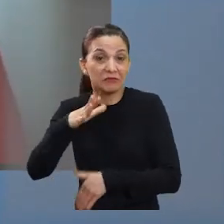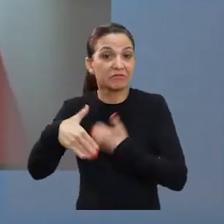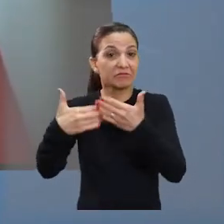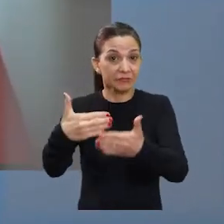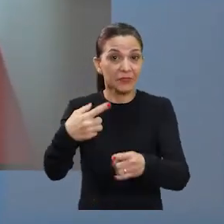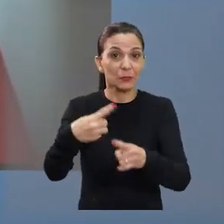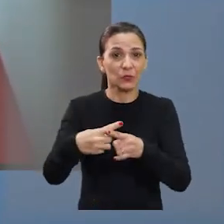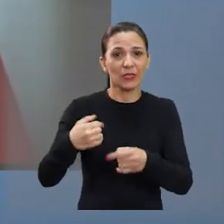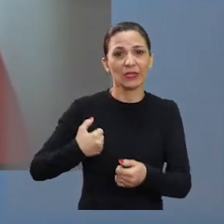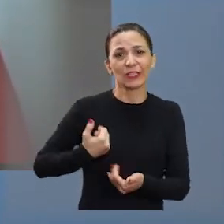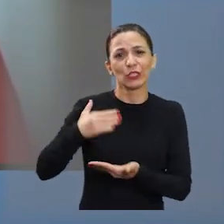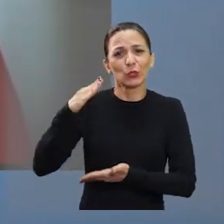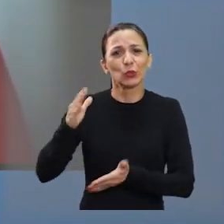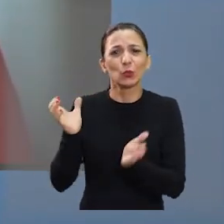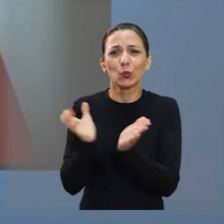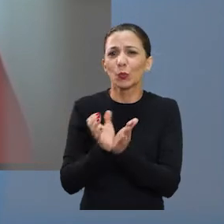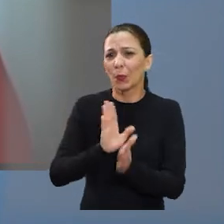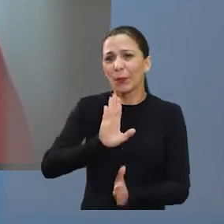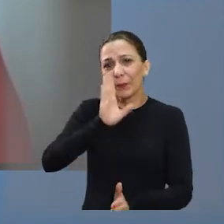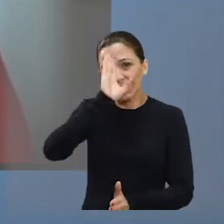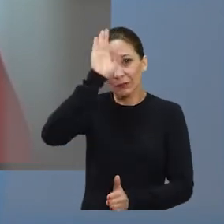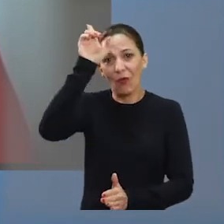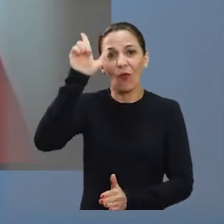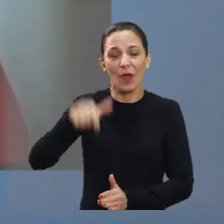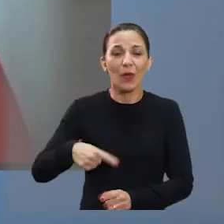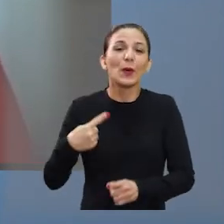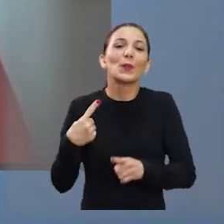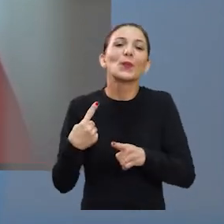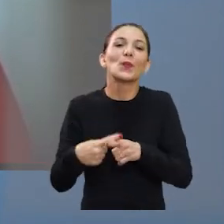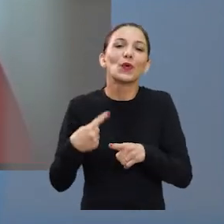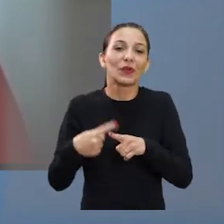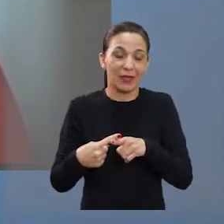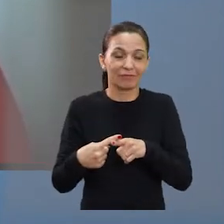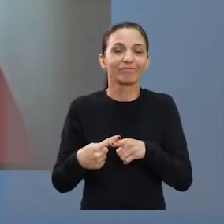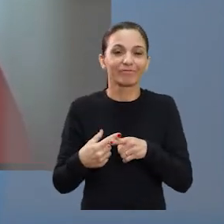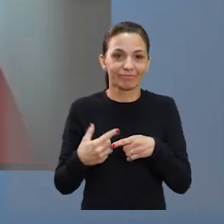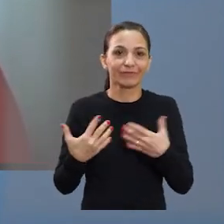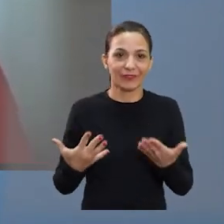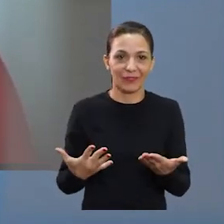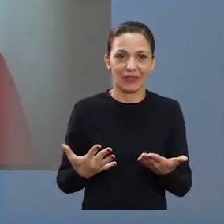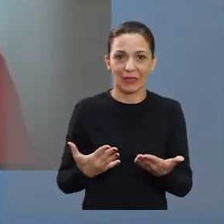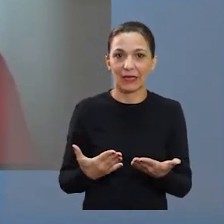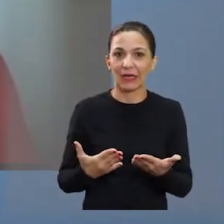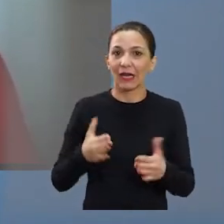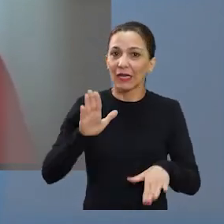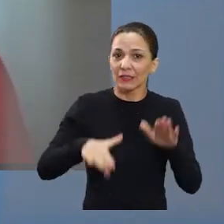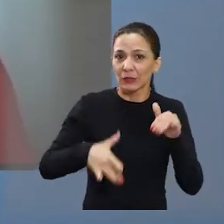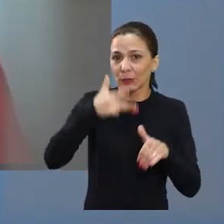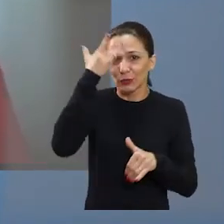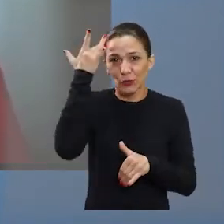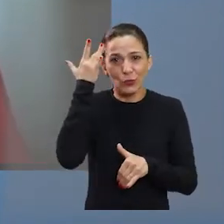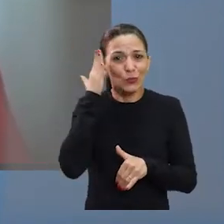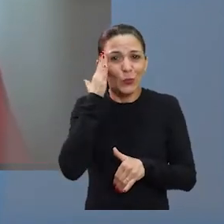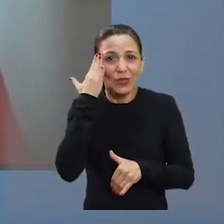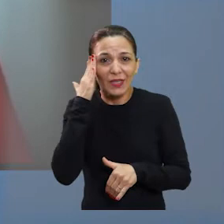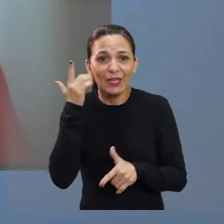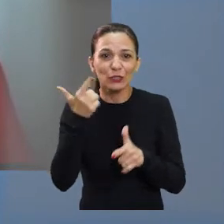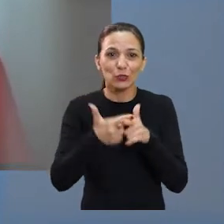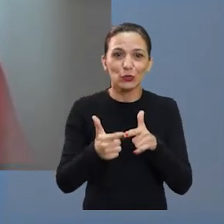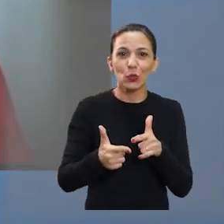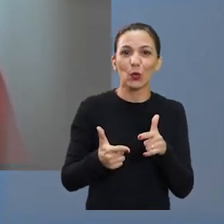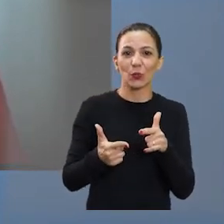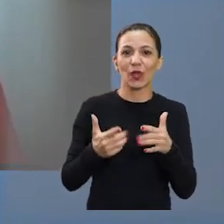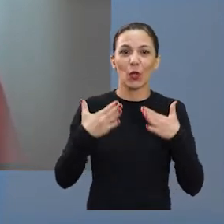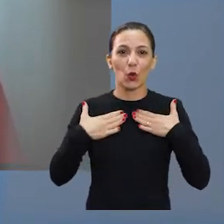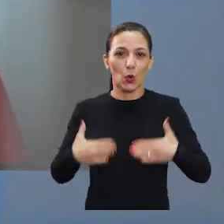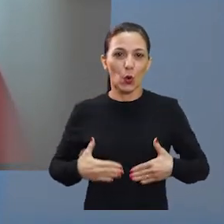que a terceira, a quarta, até a quinta ou sexta dose, quantas forem necessárias, a gente vai ter que priorizar esse grupo? Muita gente não entende.